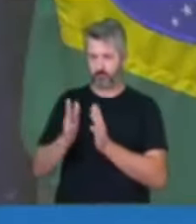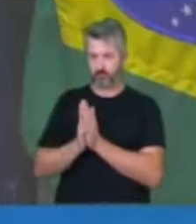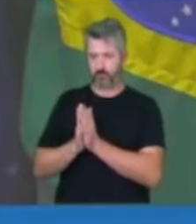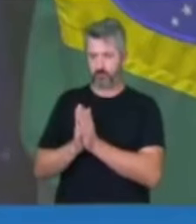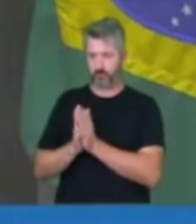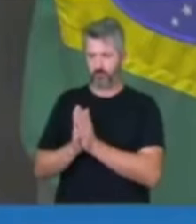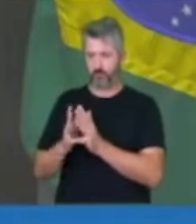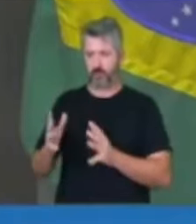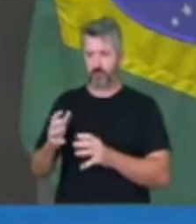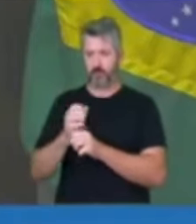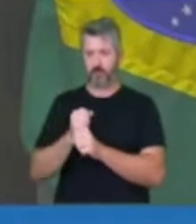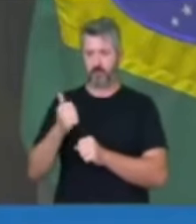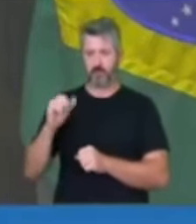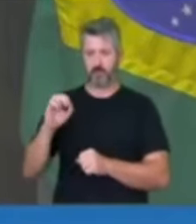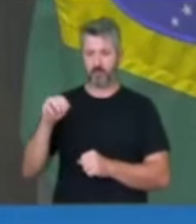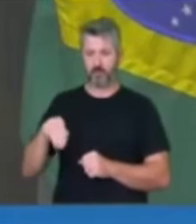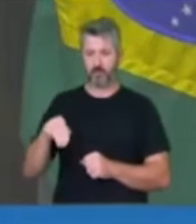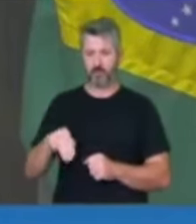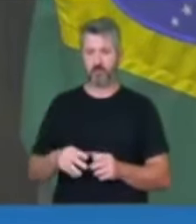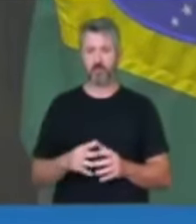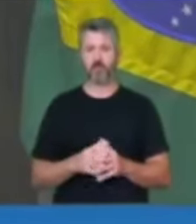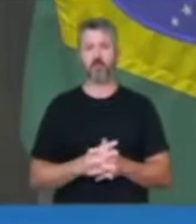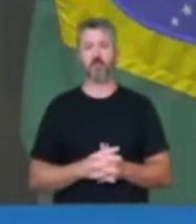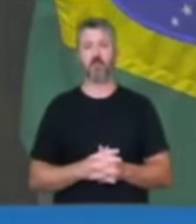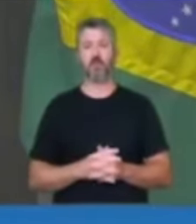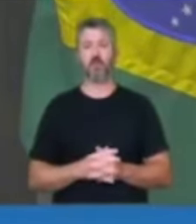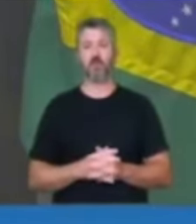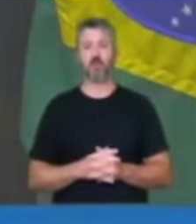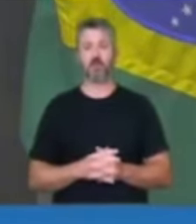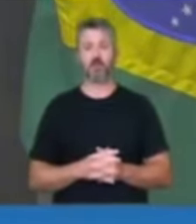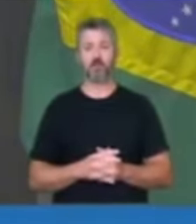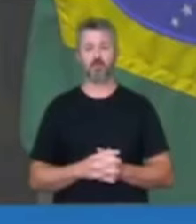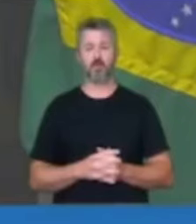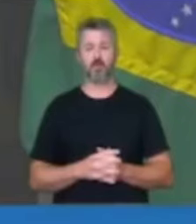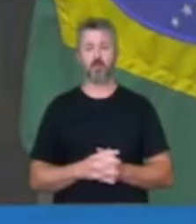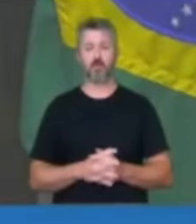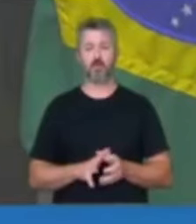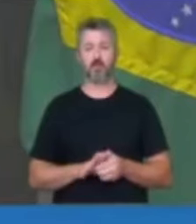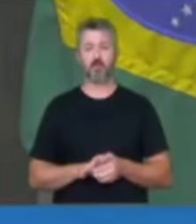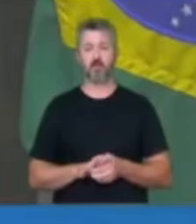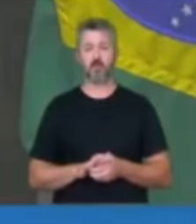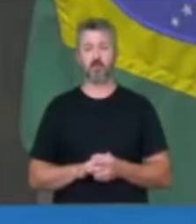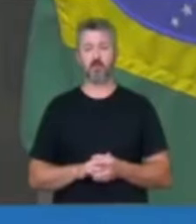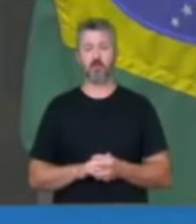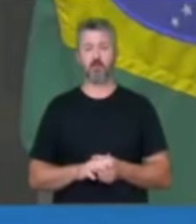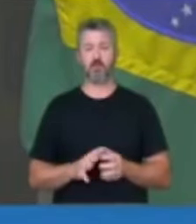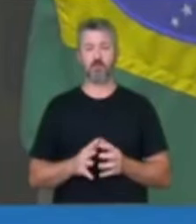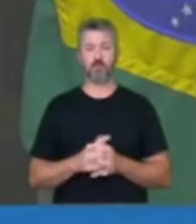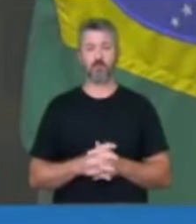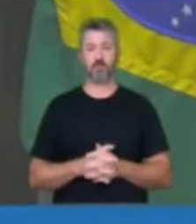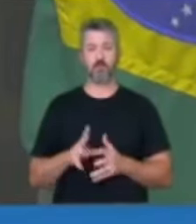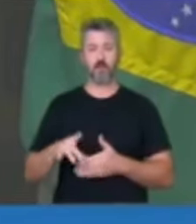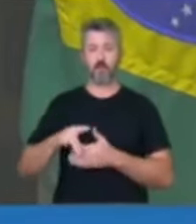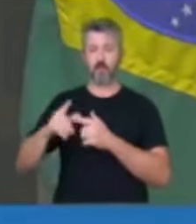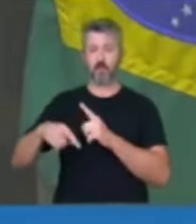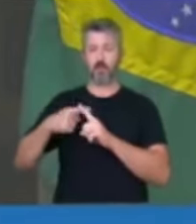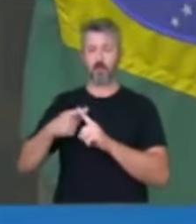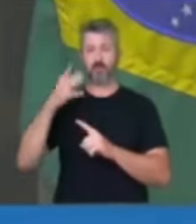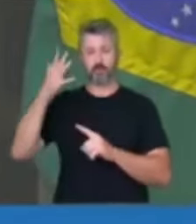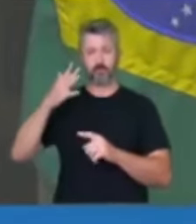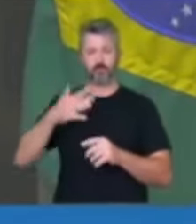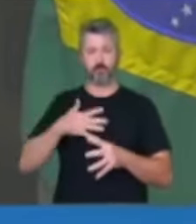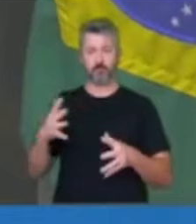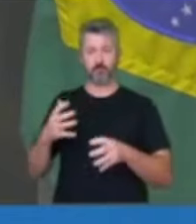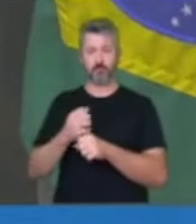favor se for necessário cumulado com o tempo da minha da minha ordem de inscrição junto ao tempo de liderança somaria um total de 10 11